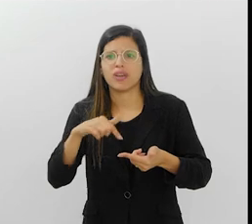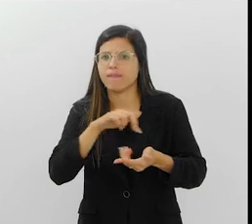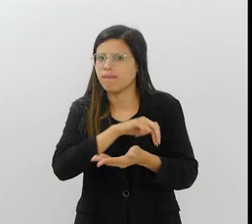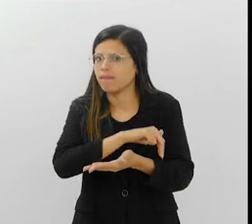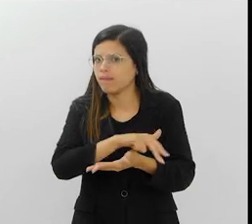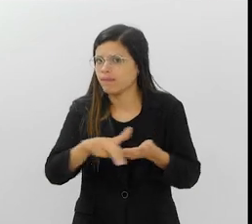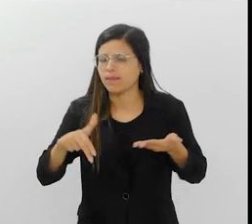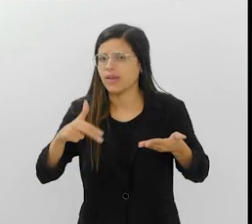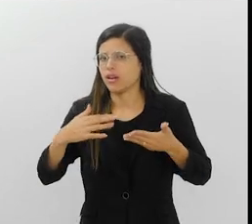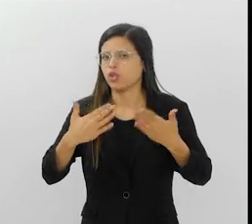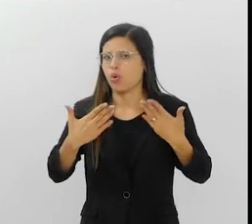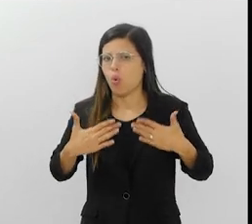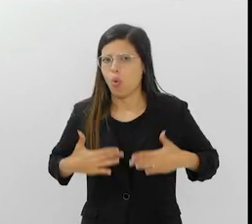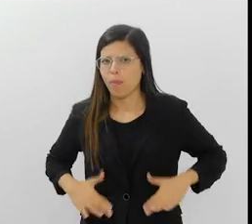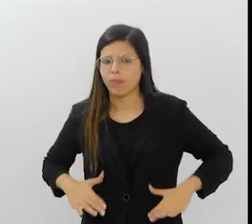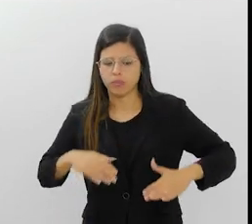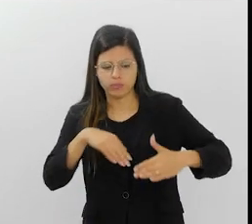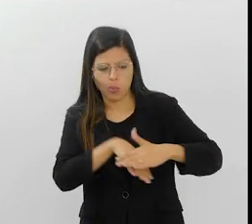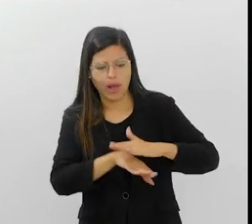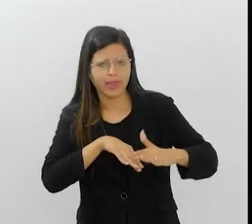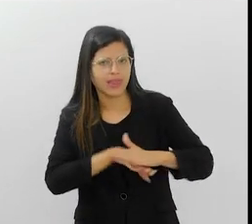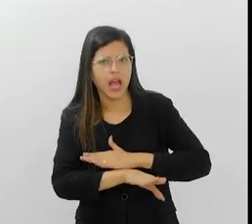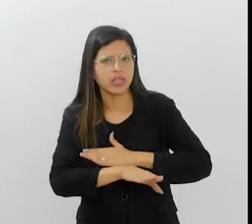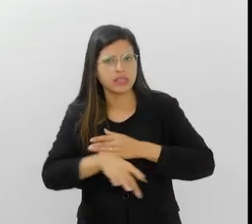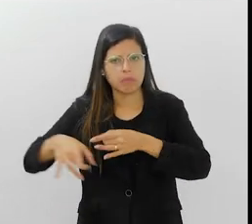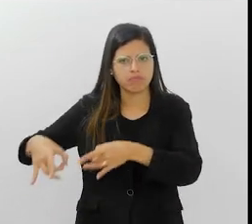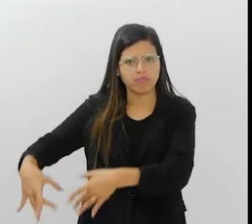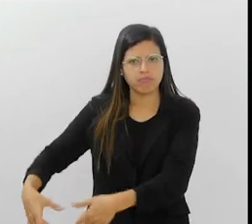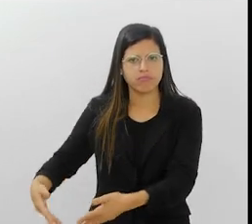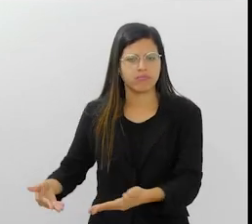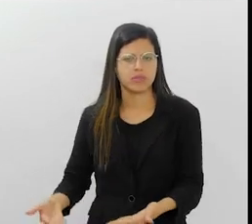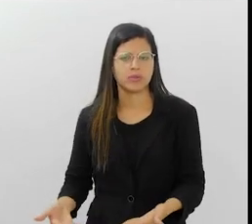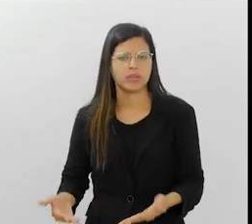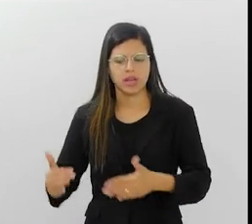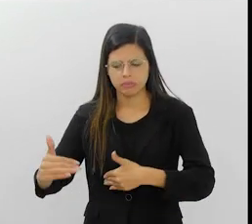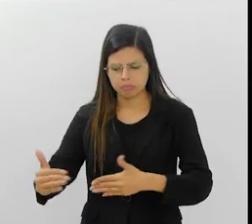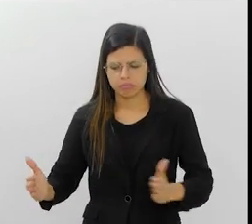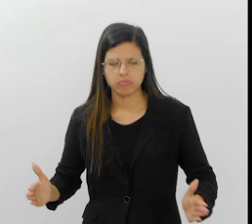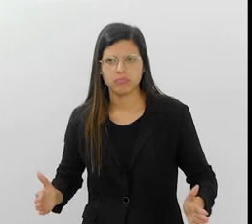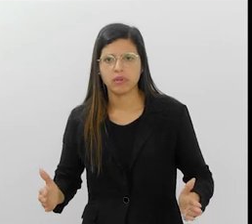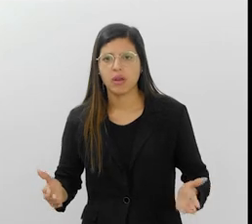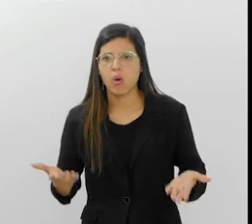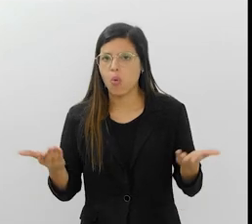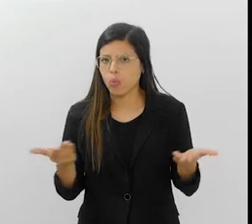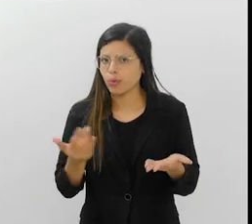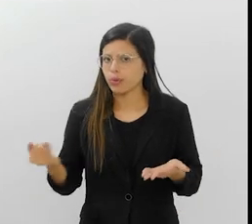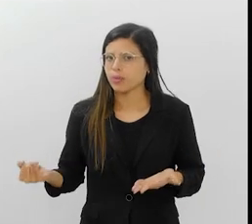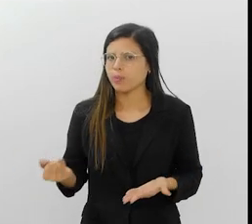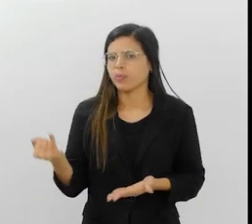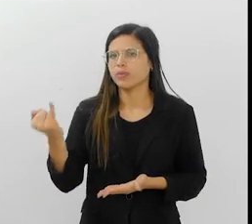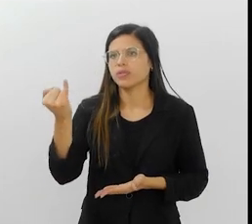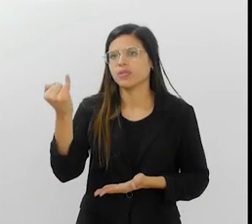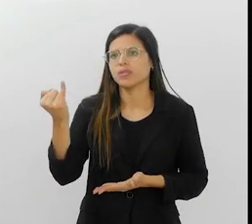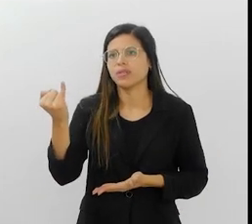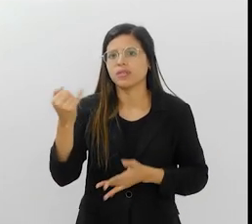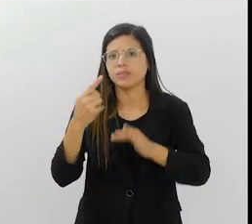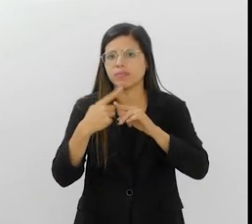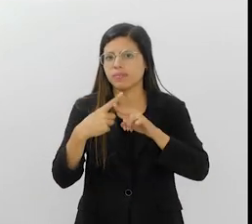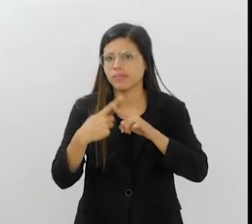Rodrigues. Muitos figurinos do Arlindo, mas muita coisa jogada num baú, né? E hoje é de uma importância